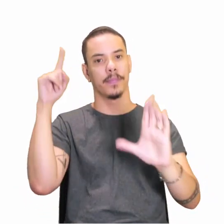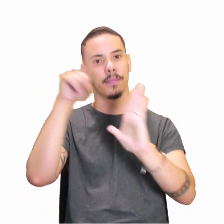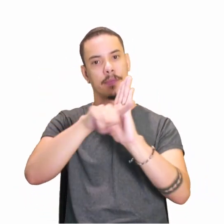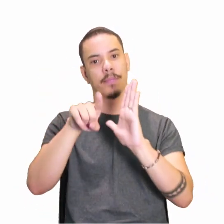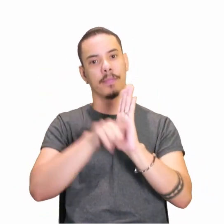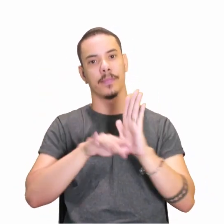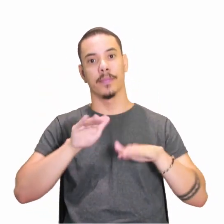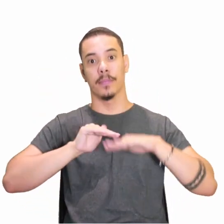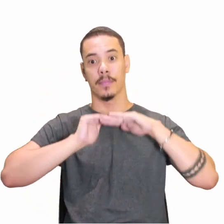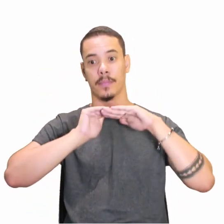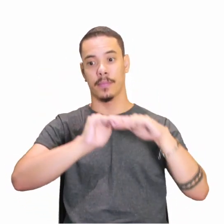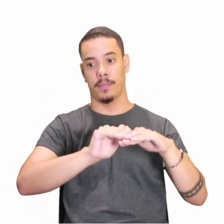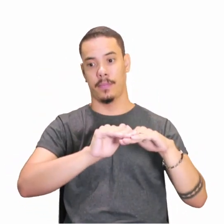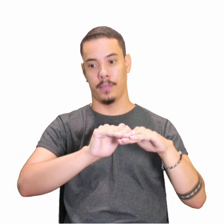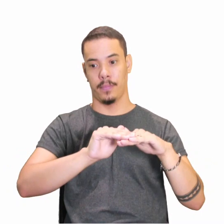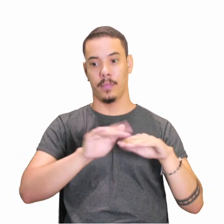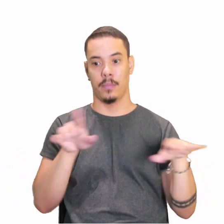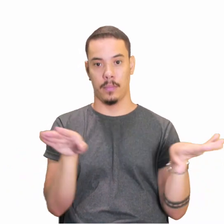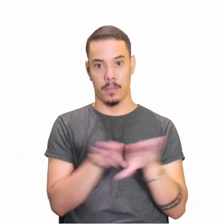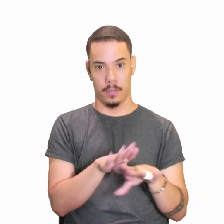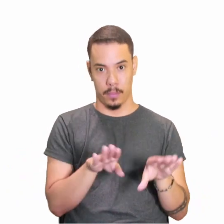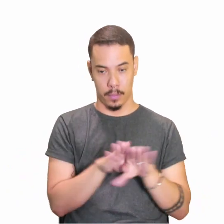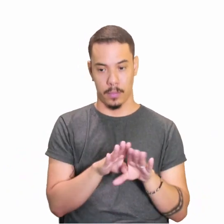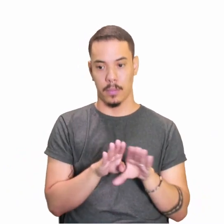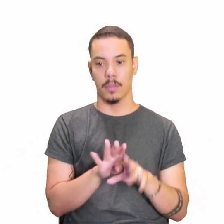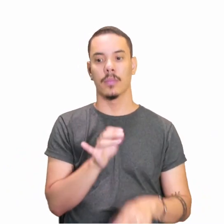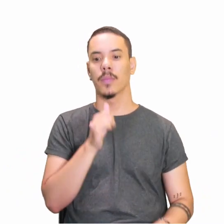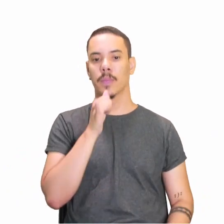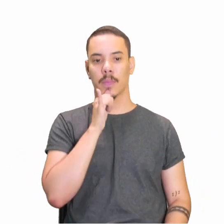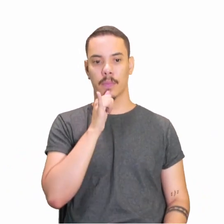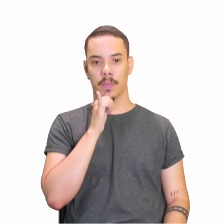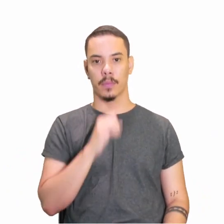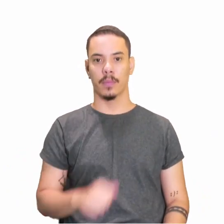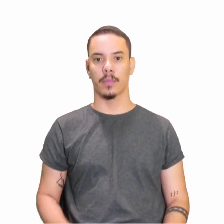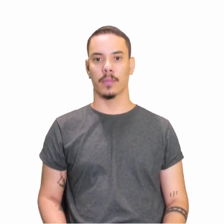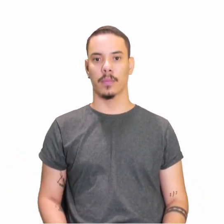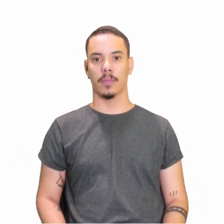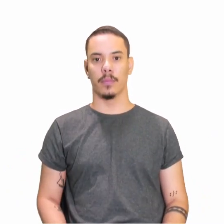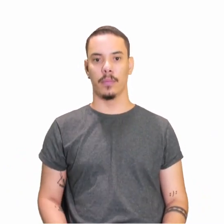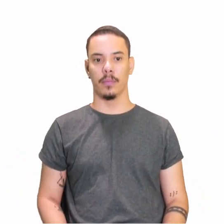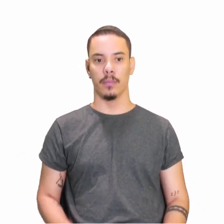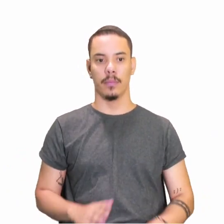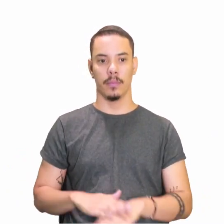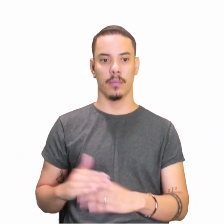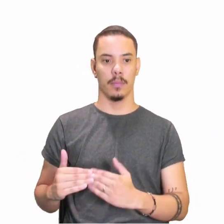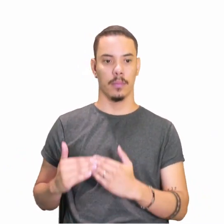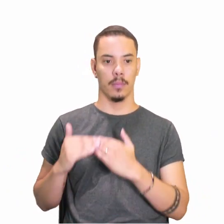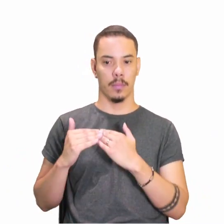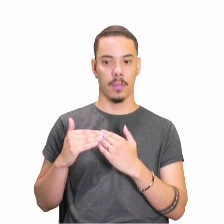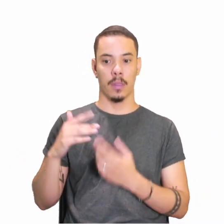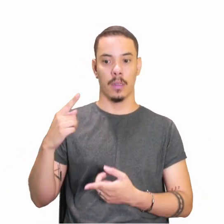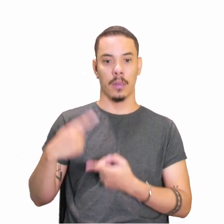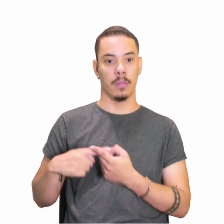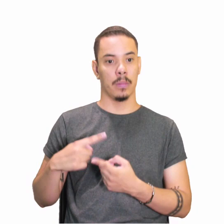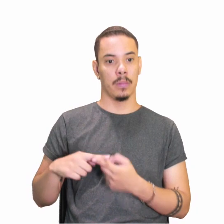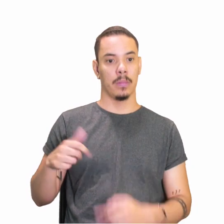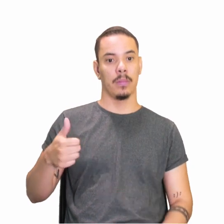umas perguntas, de um questionamento, tá? Por exemplo, primeiro, o